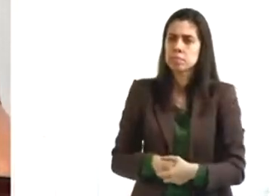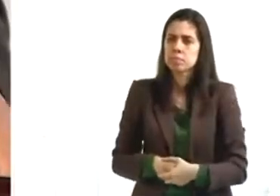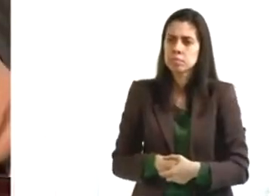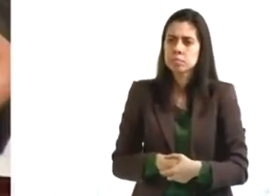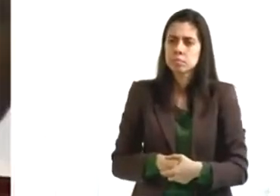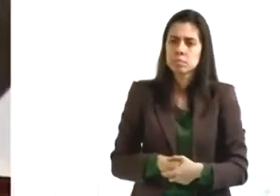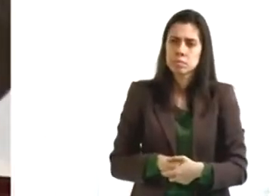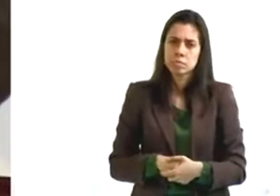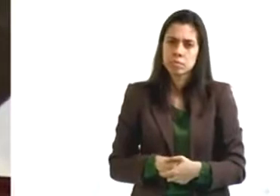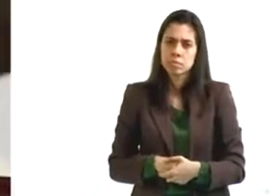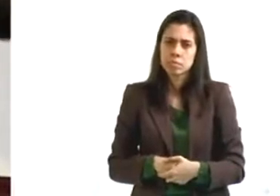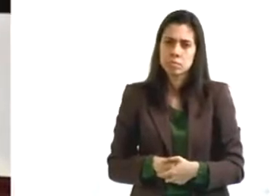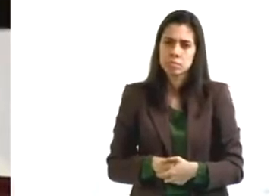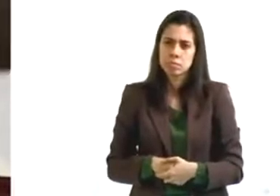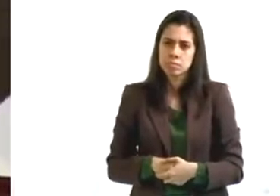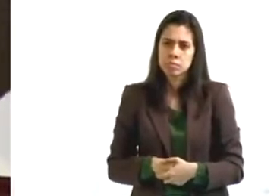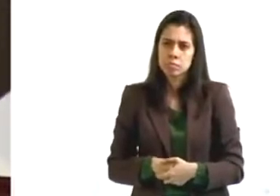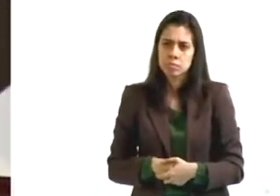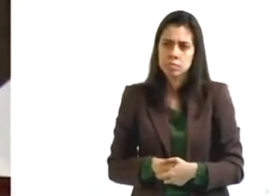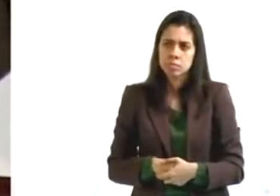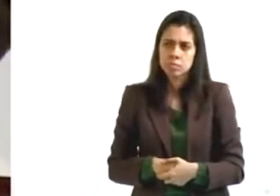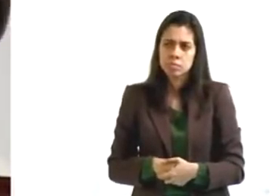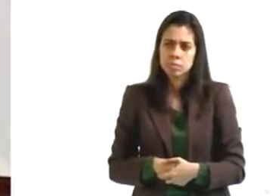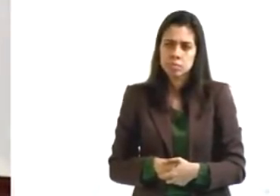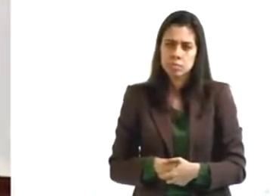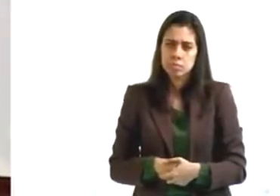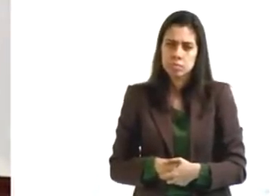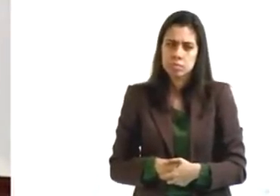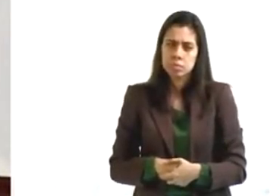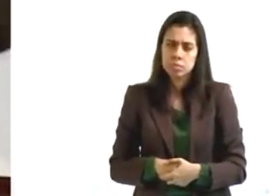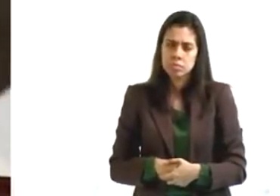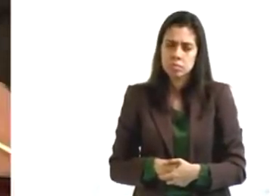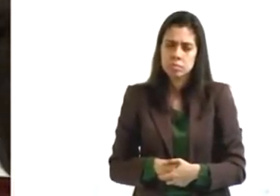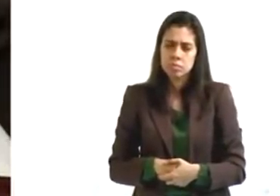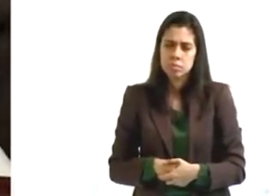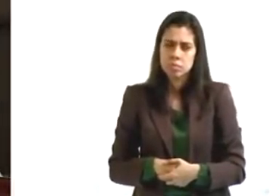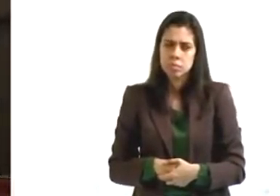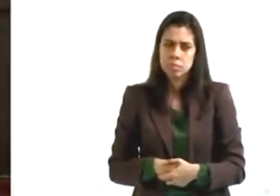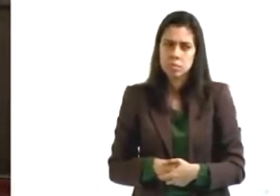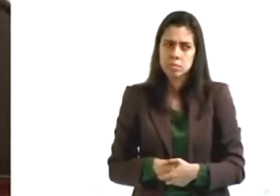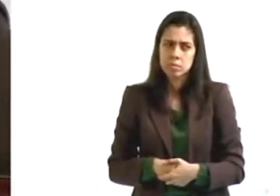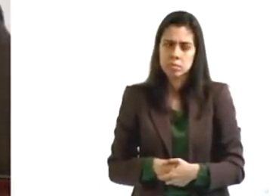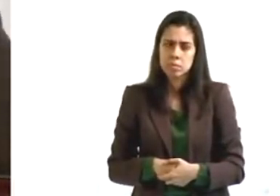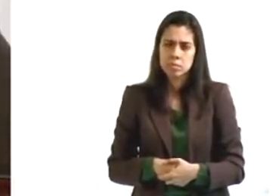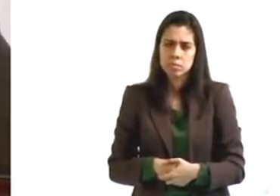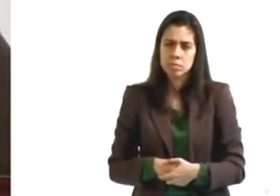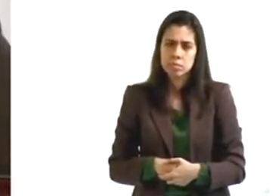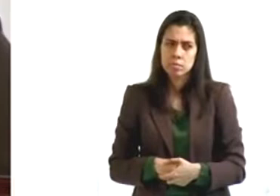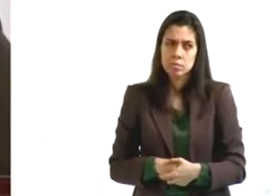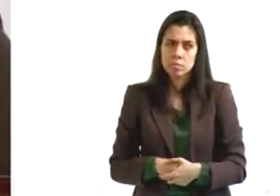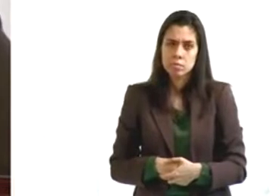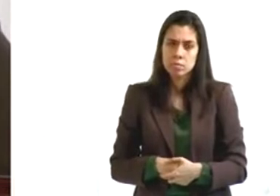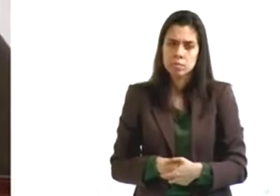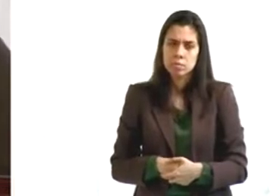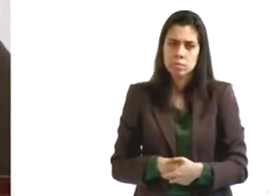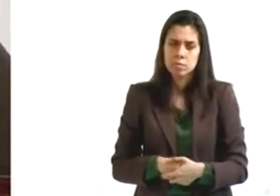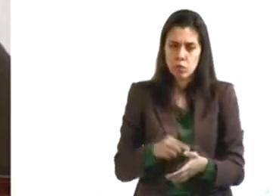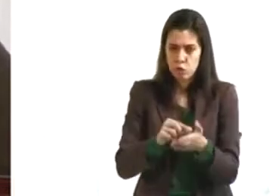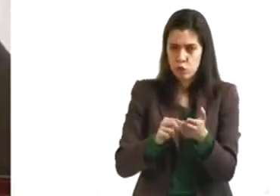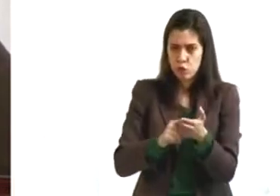uma outra ordem, aparentemente estranha para Filipe. Olha o que nos diz o texto, versículo